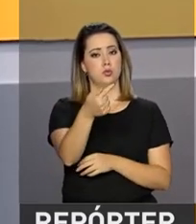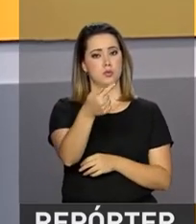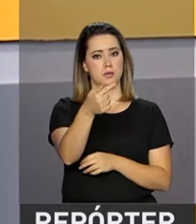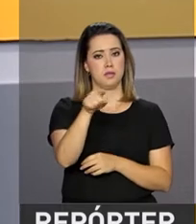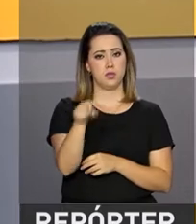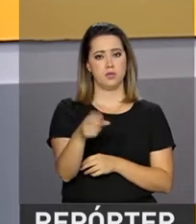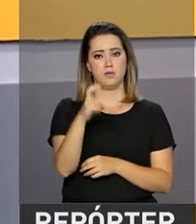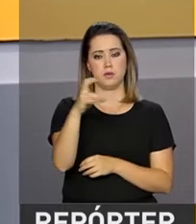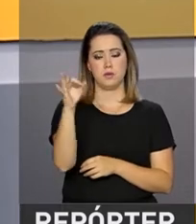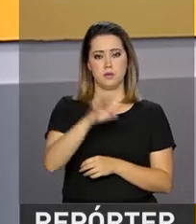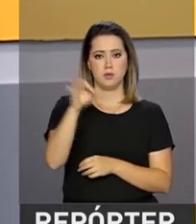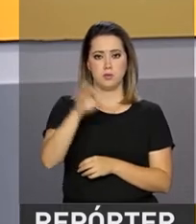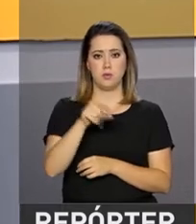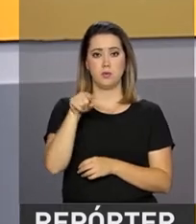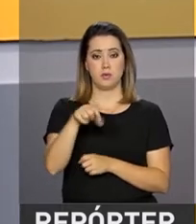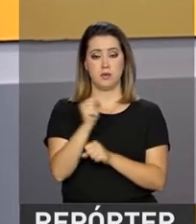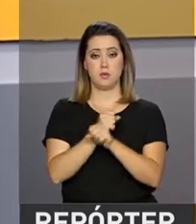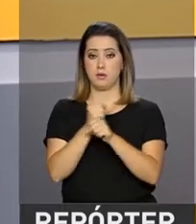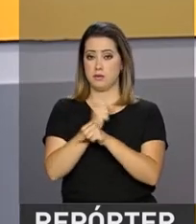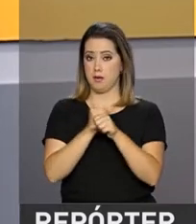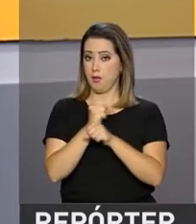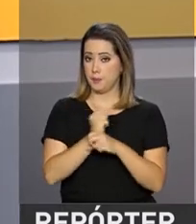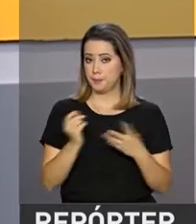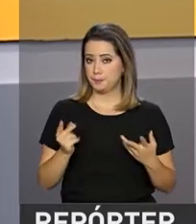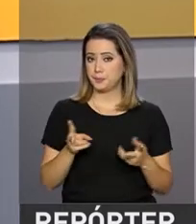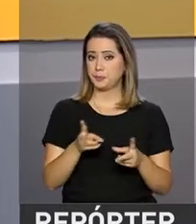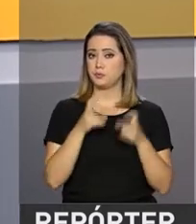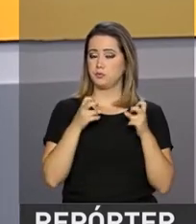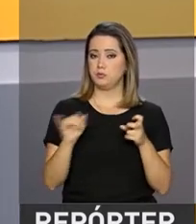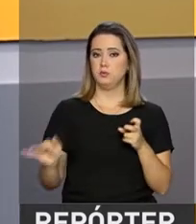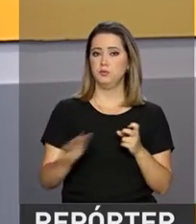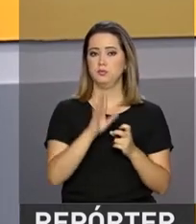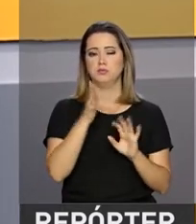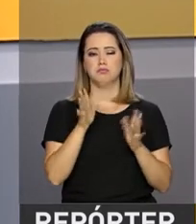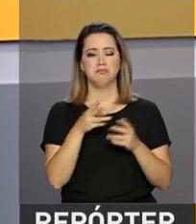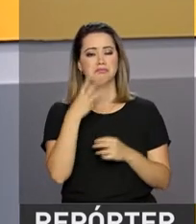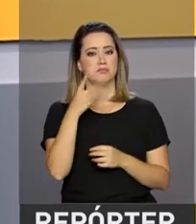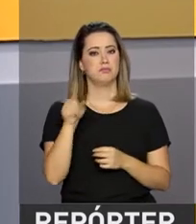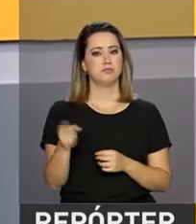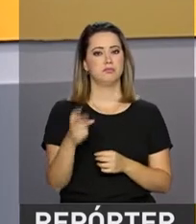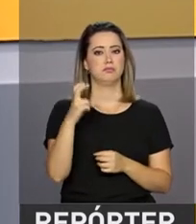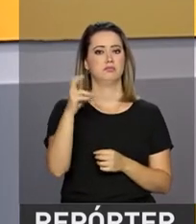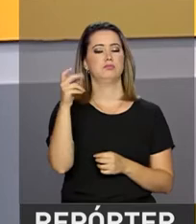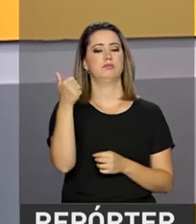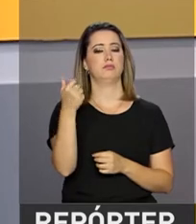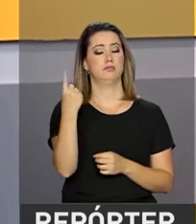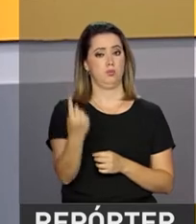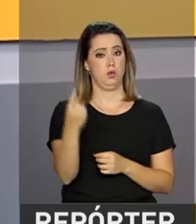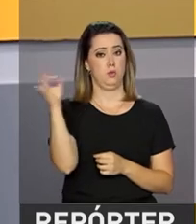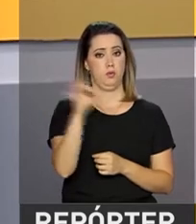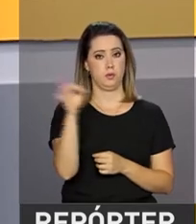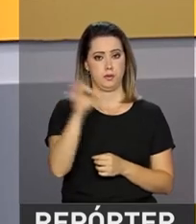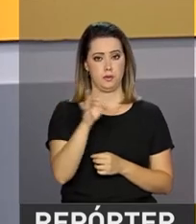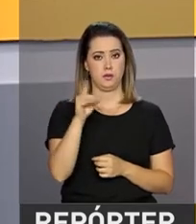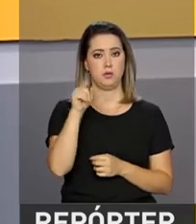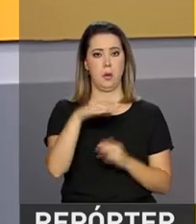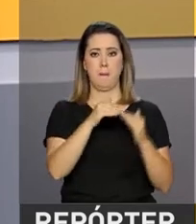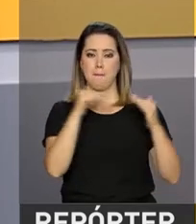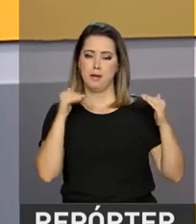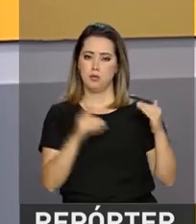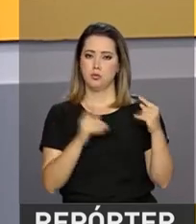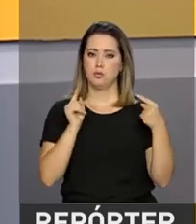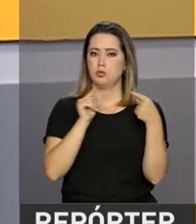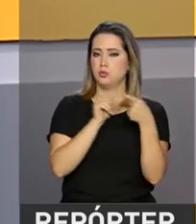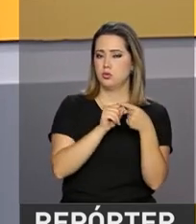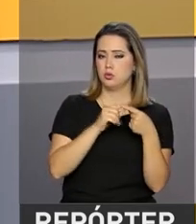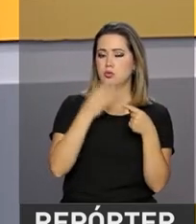7,5% até o final de 2017. A expectativa de inflação ficou em 3,51%, bem